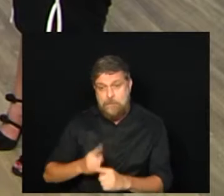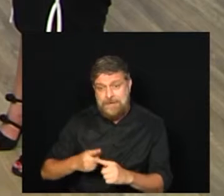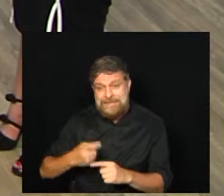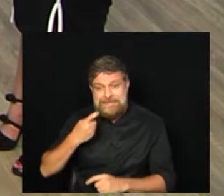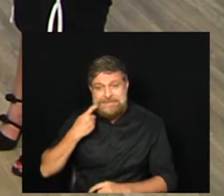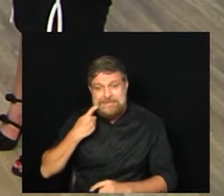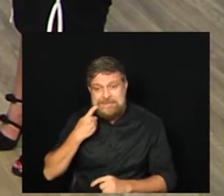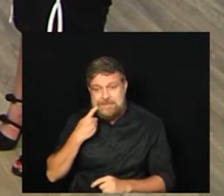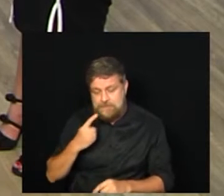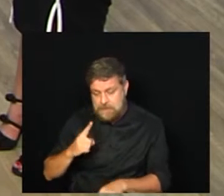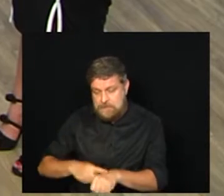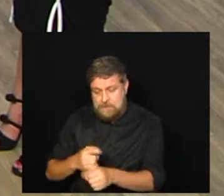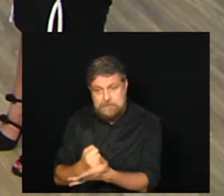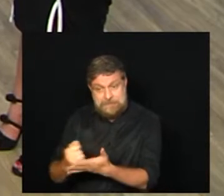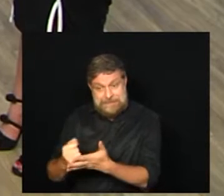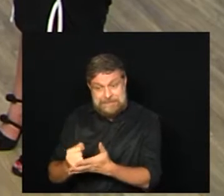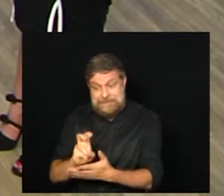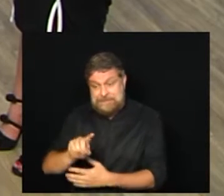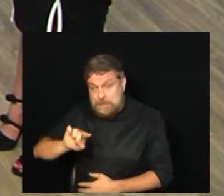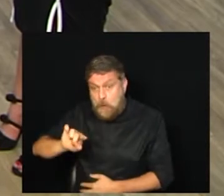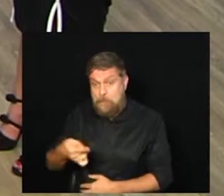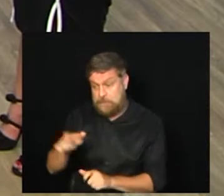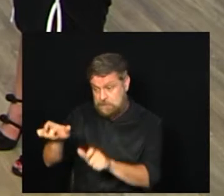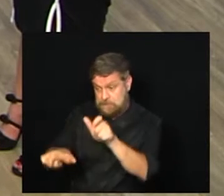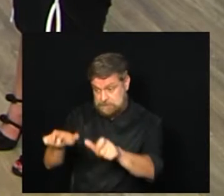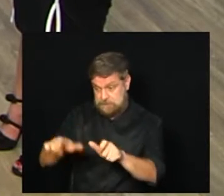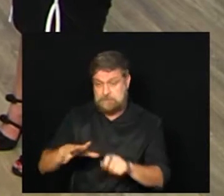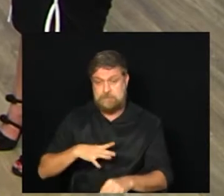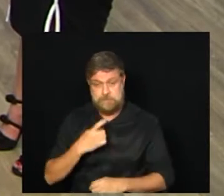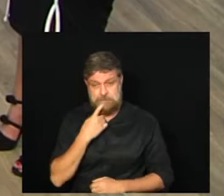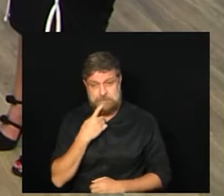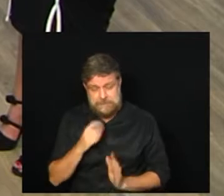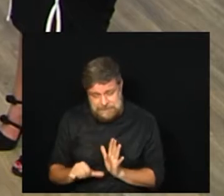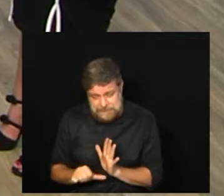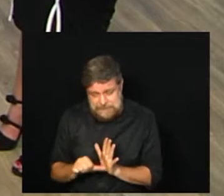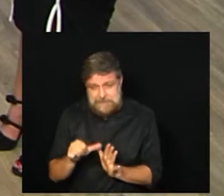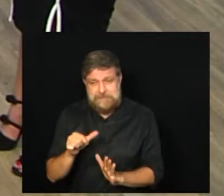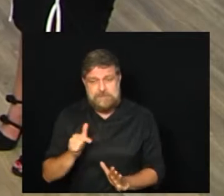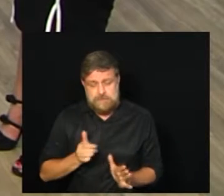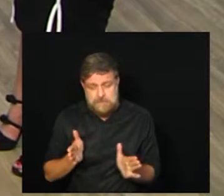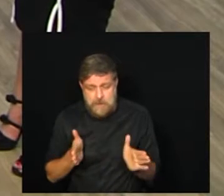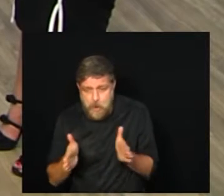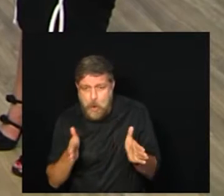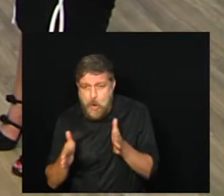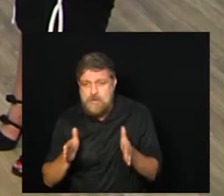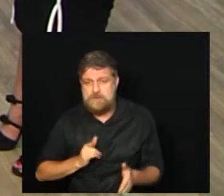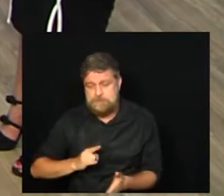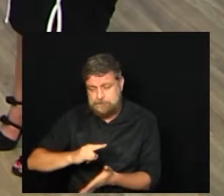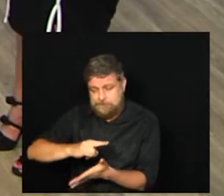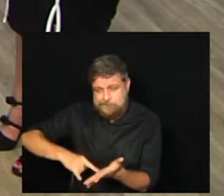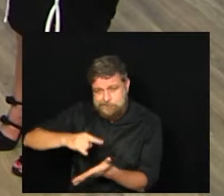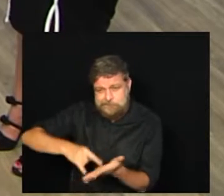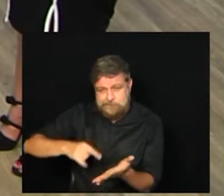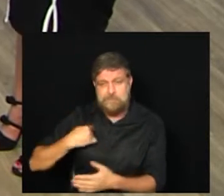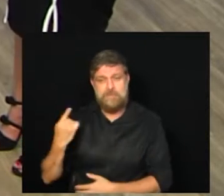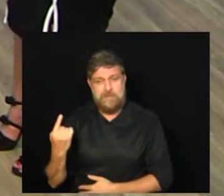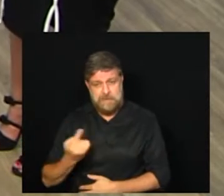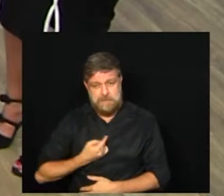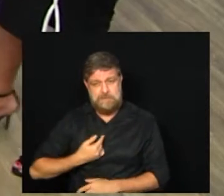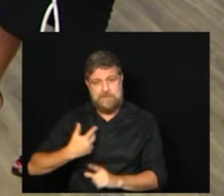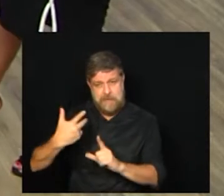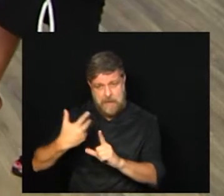para mais de 5 mil pessoas aqui na cidade. É a primeira parte daquele lote de remissão, que inclusive nós fizemos link